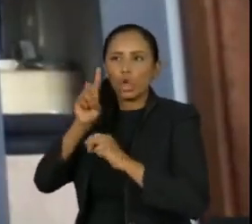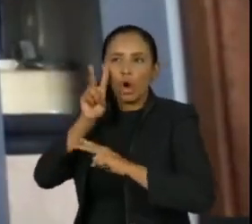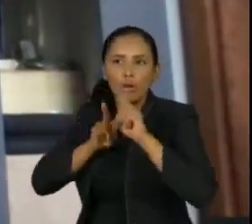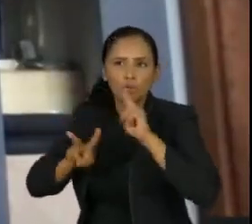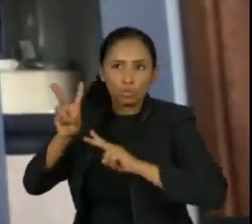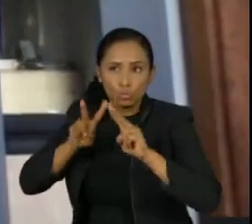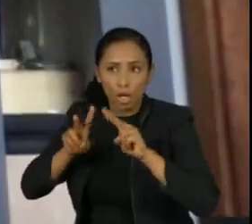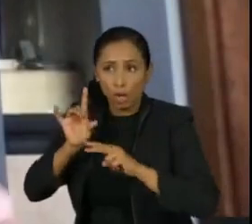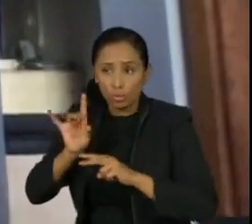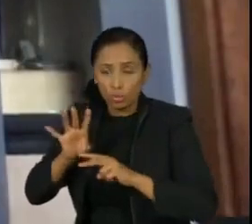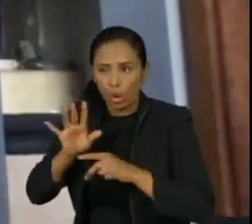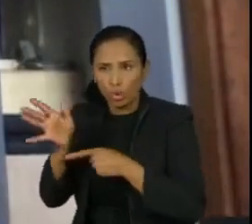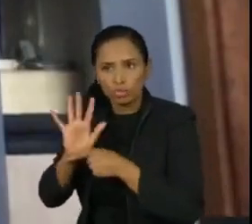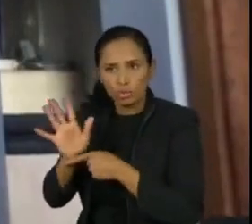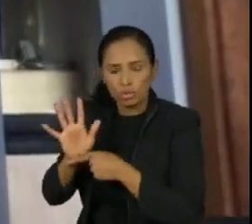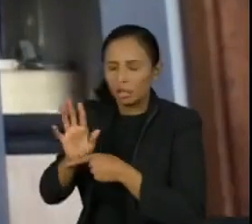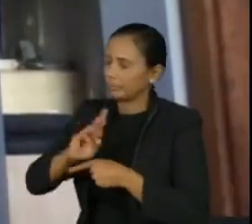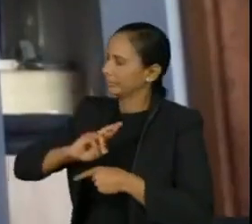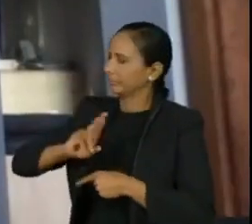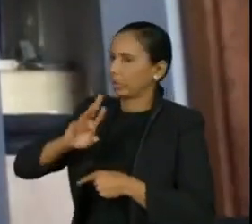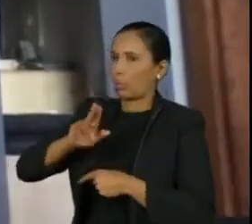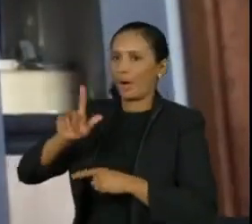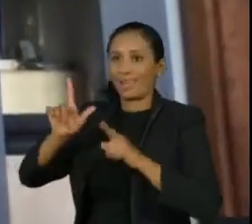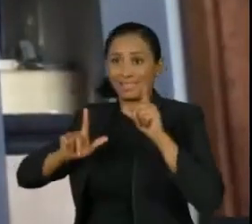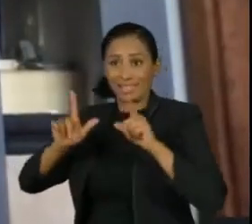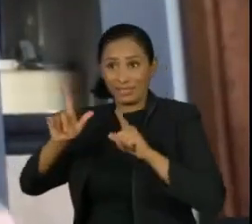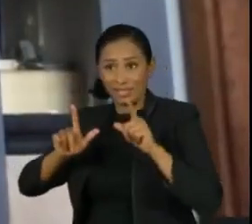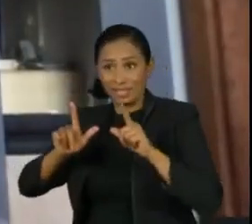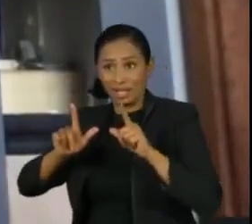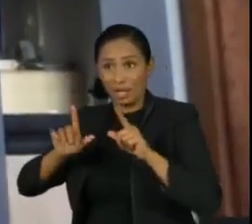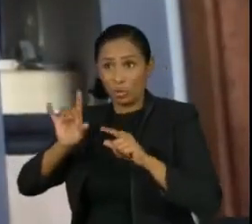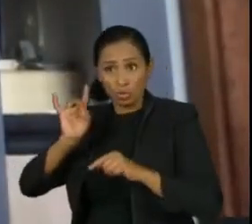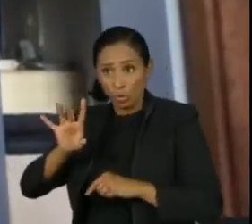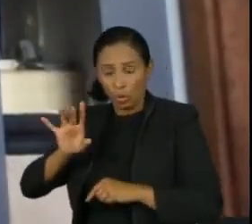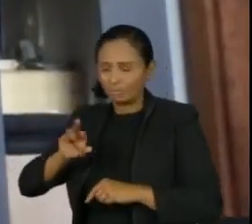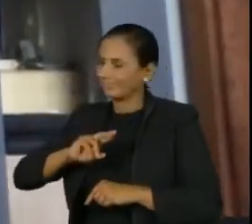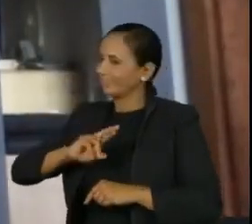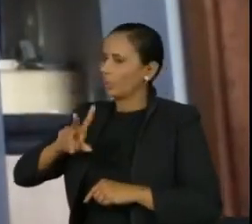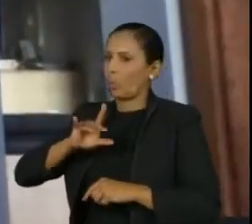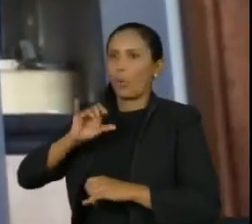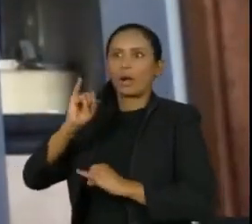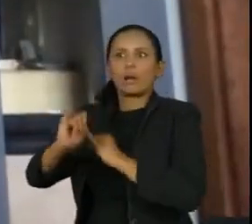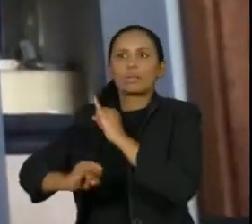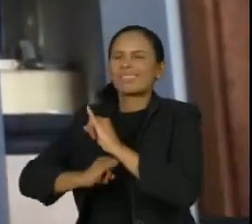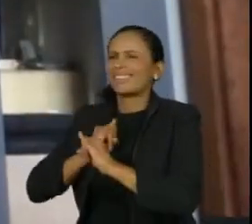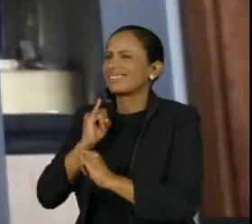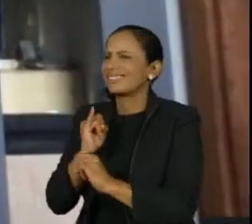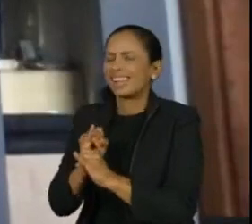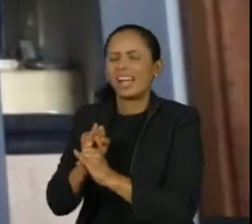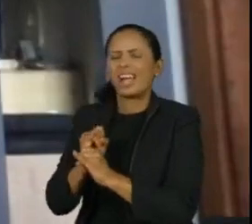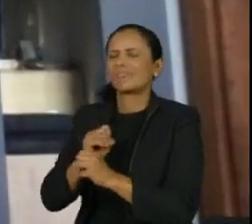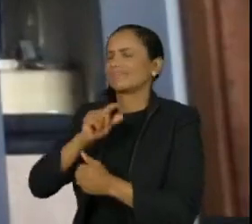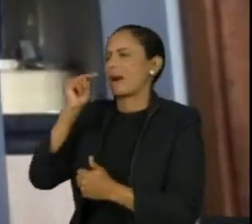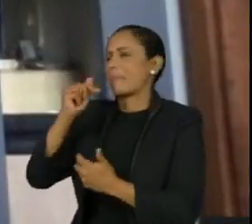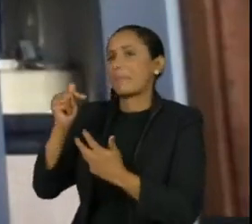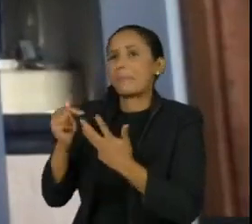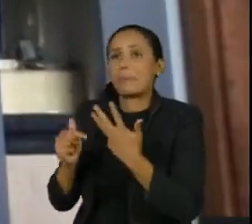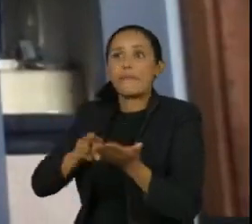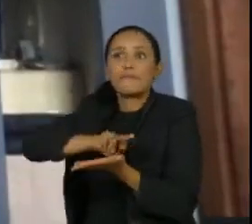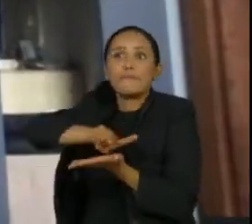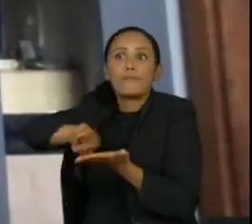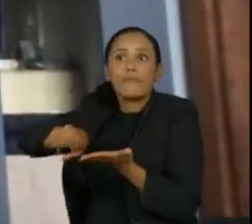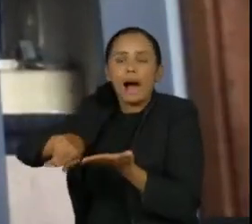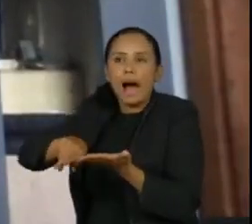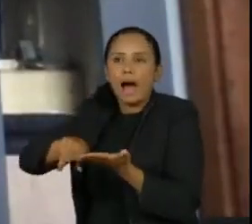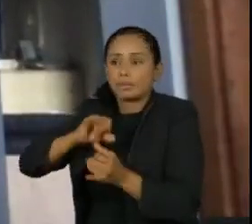no cinema, não só na televisão, não só nessas grandes plataformas de exibição, mas também